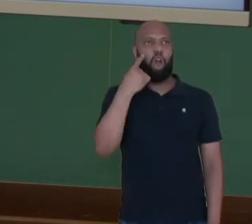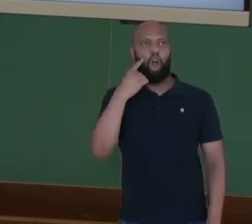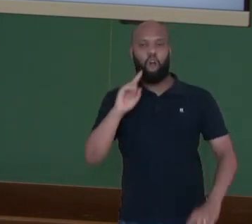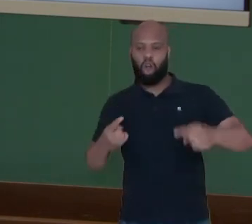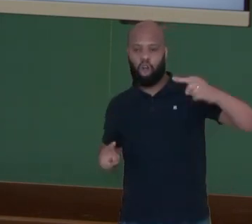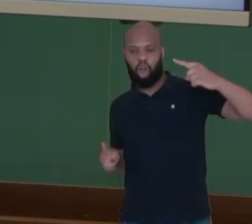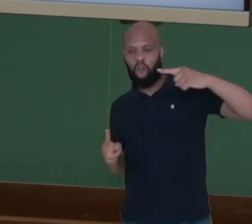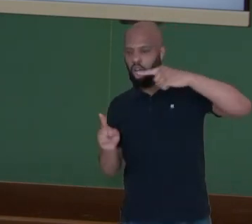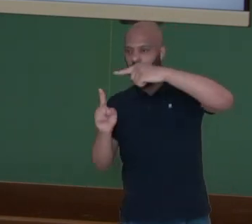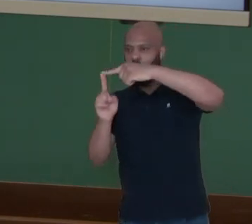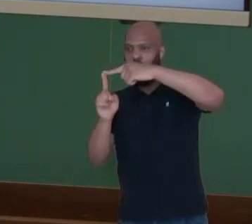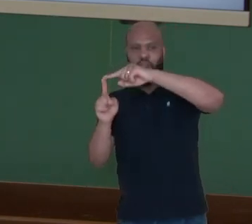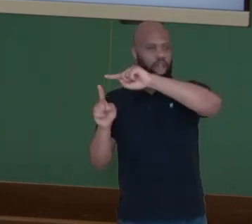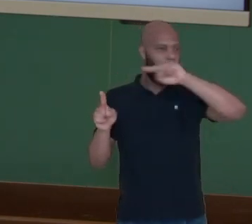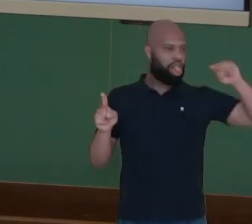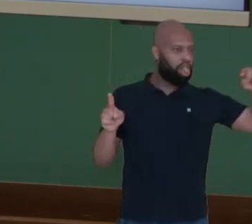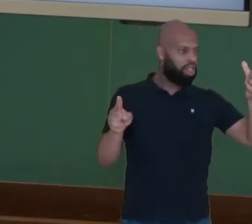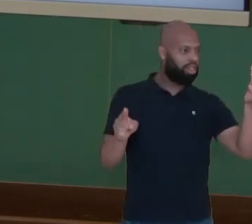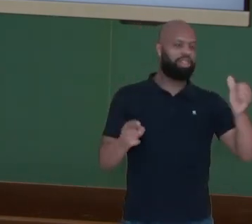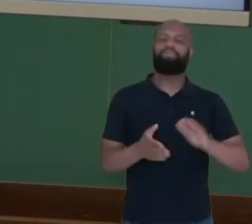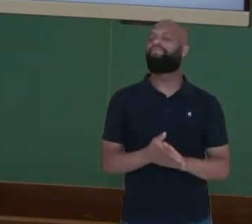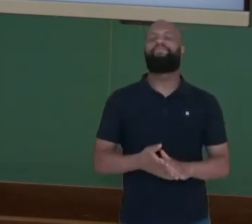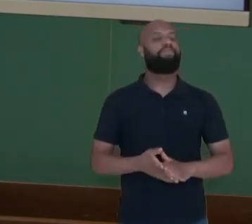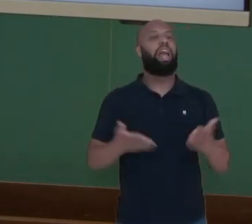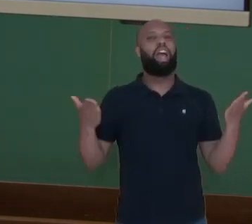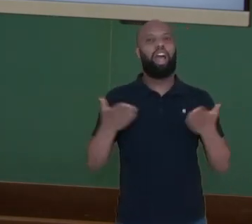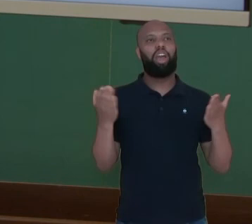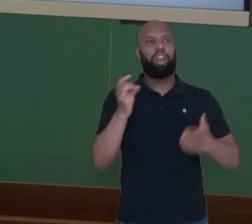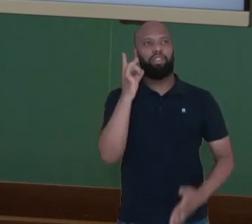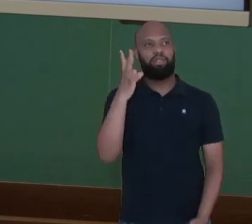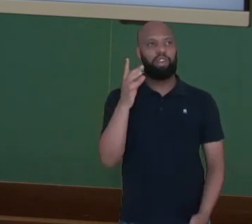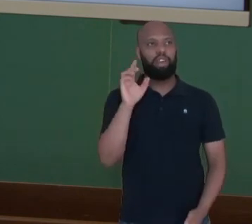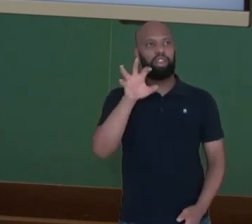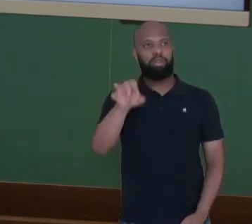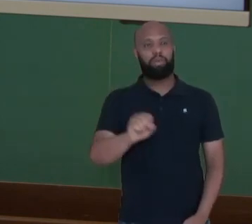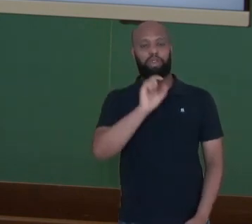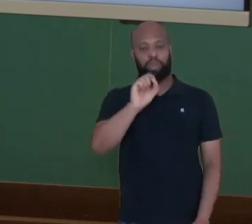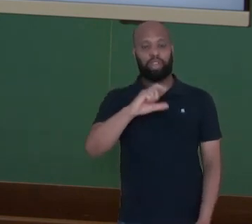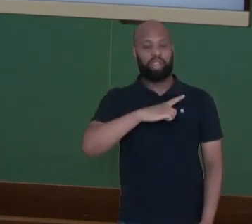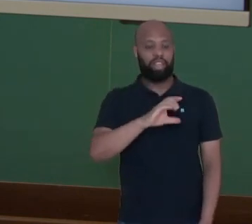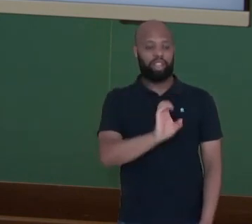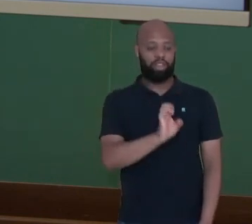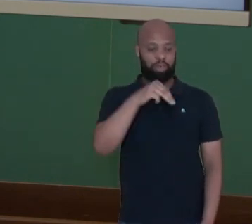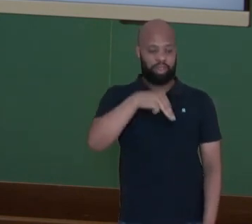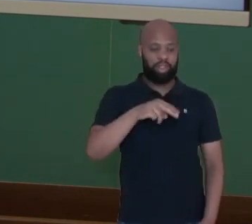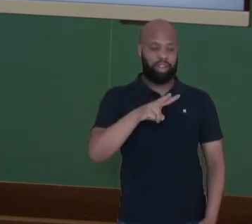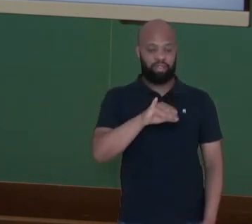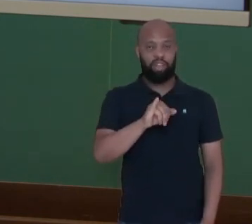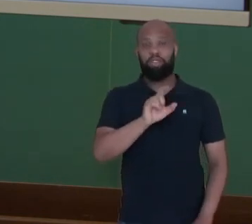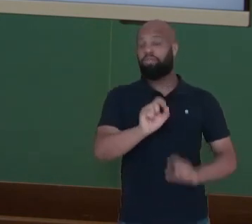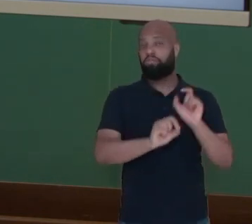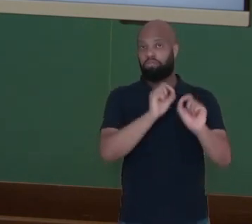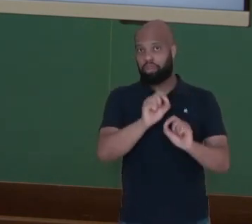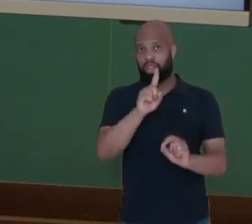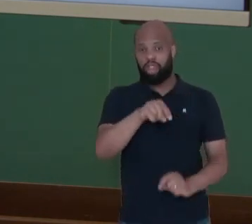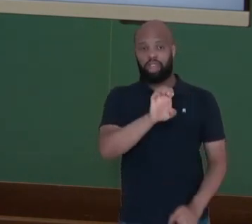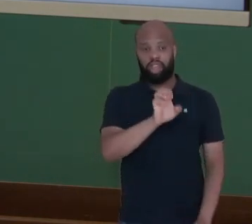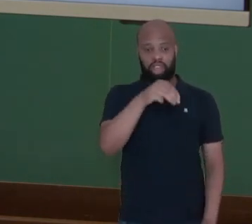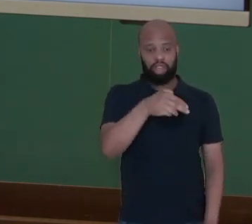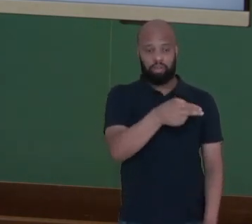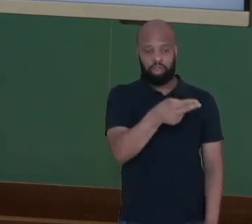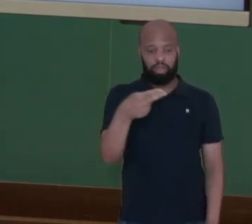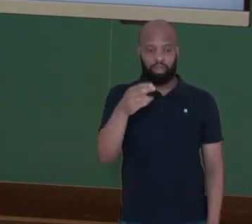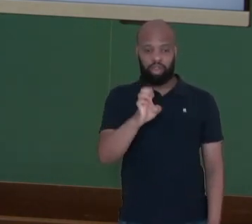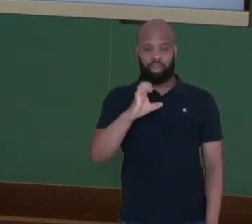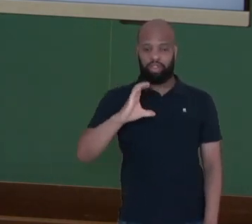delas. Agora, para fazer o restante é fácil, né? O que eu vou fazer? Pegar a expressão lá de energia mecânica igual M é